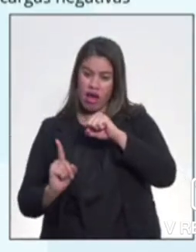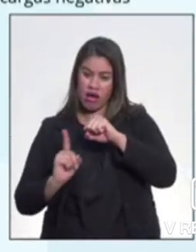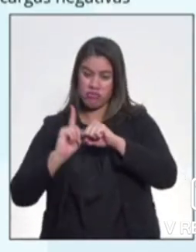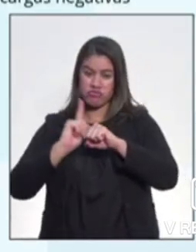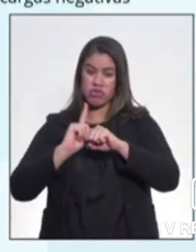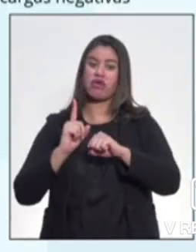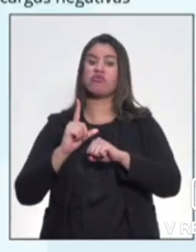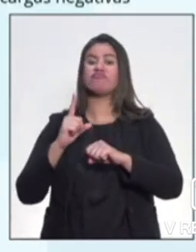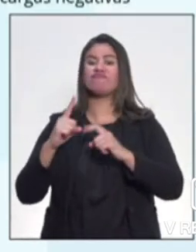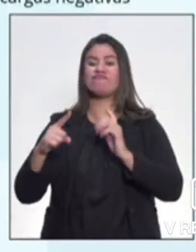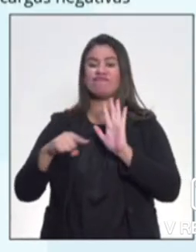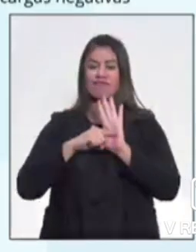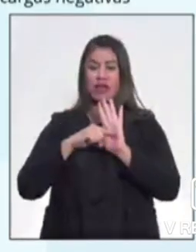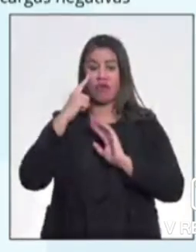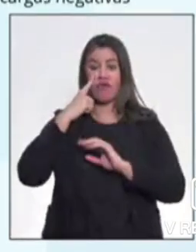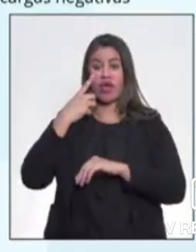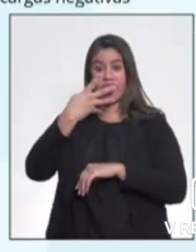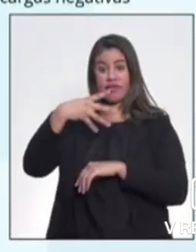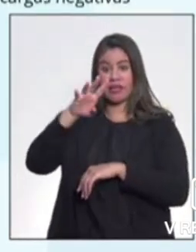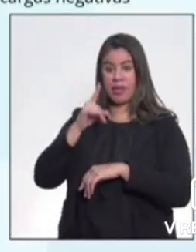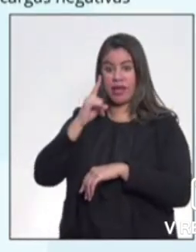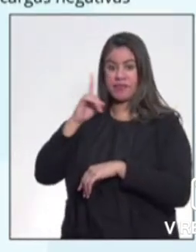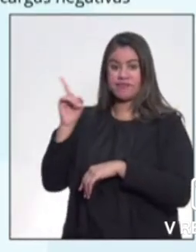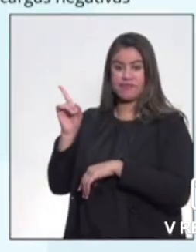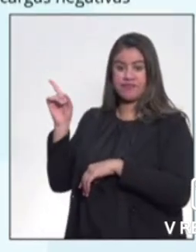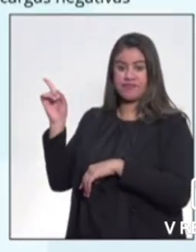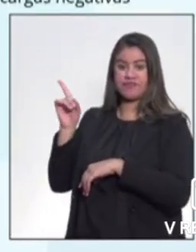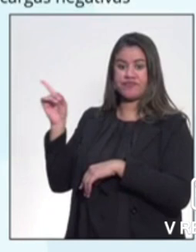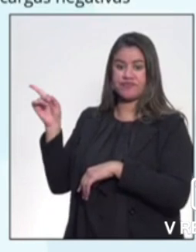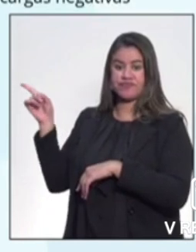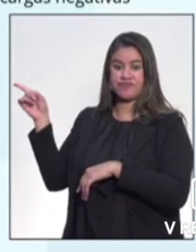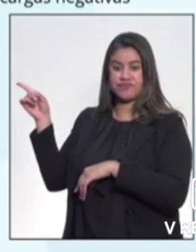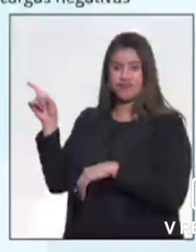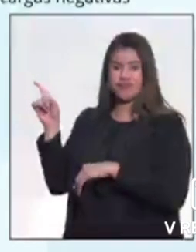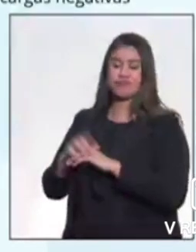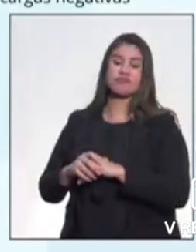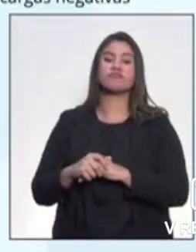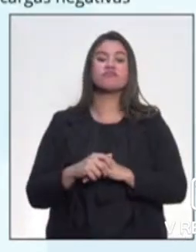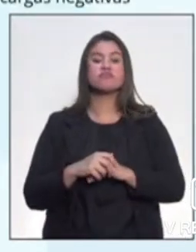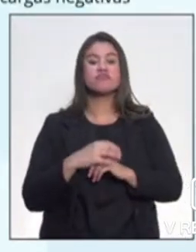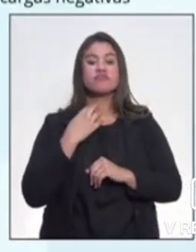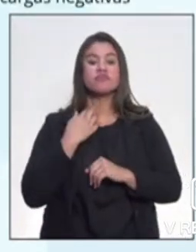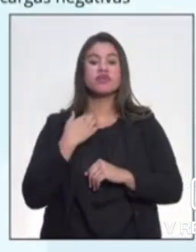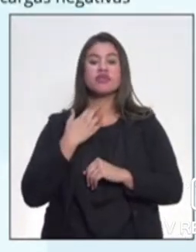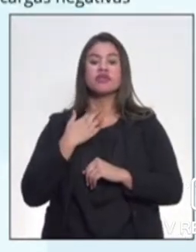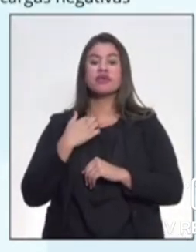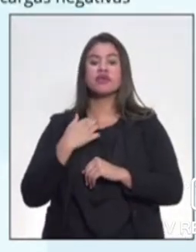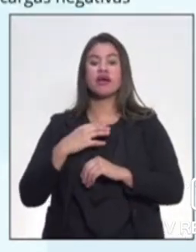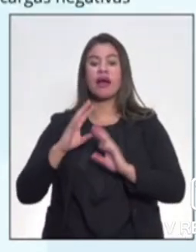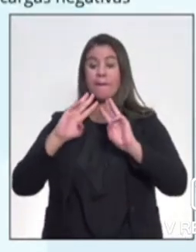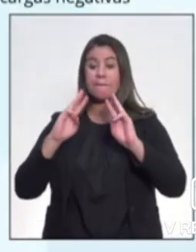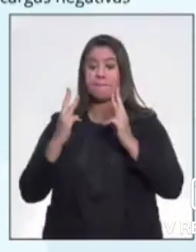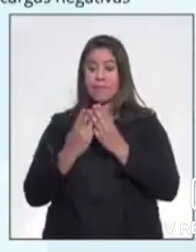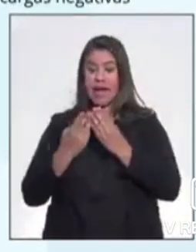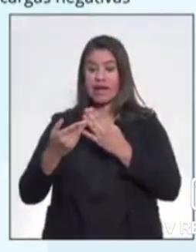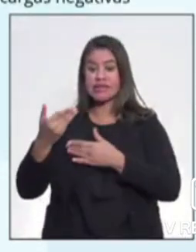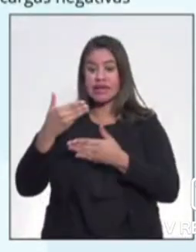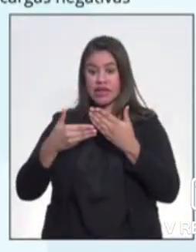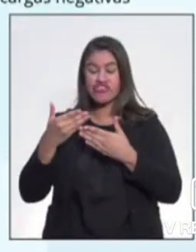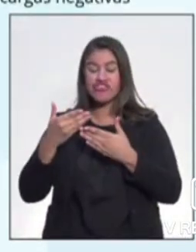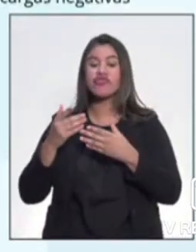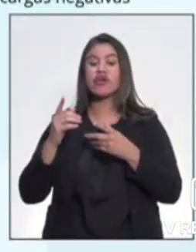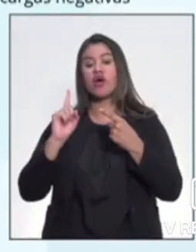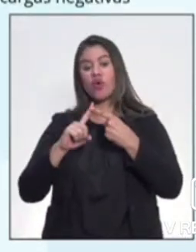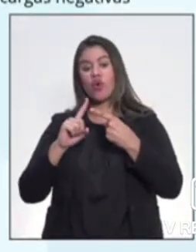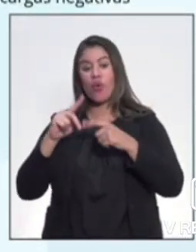negativa. Aí eu tenho uma massa relativa, né? O próton tem uma massa relativa igual a 1, o nêutron uma massa relativa igual a